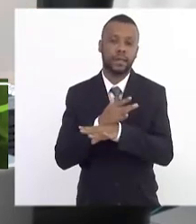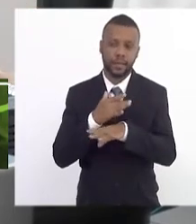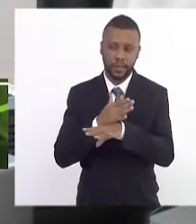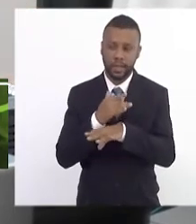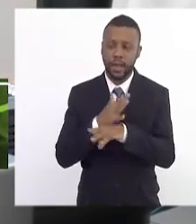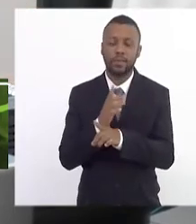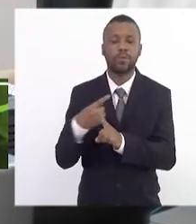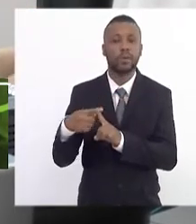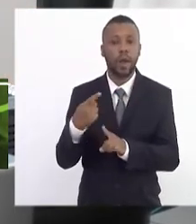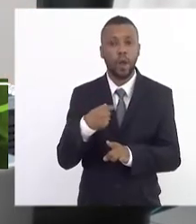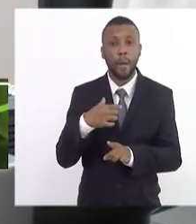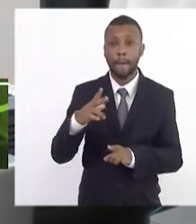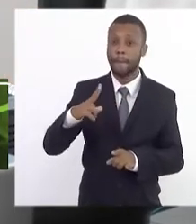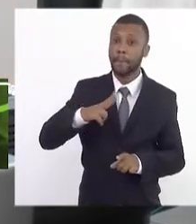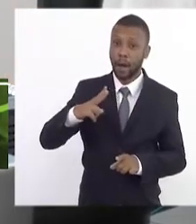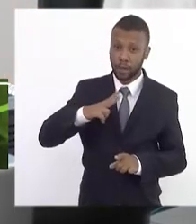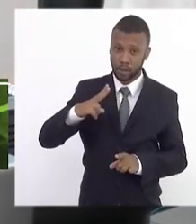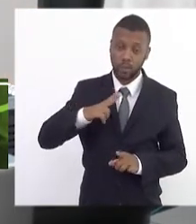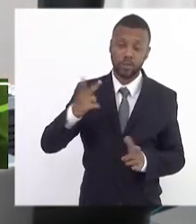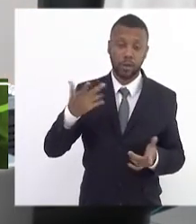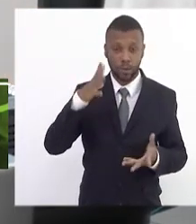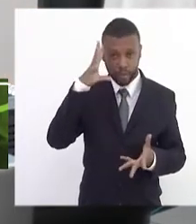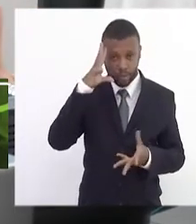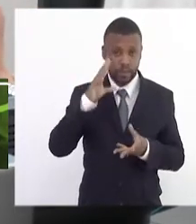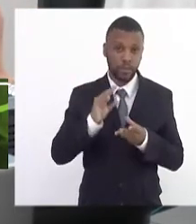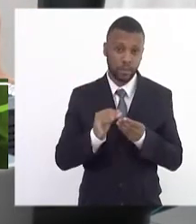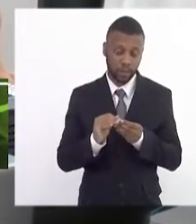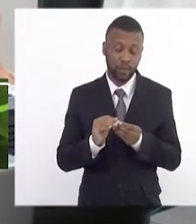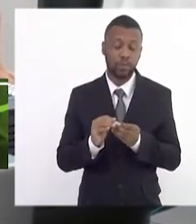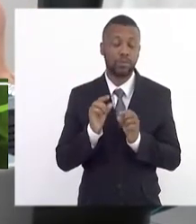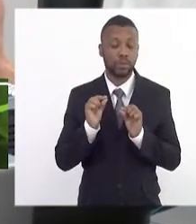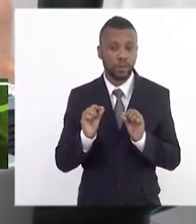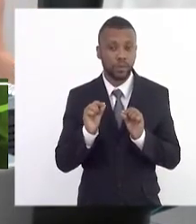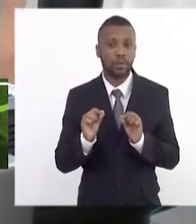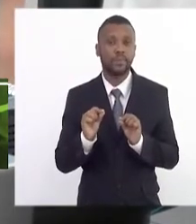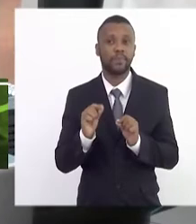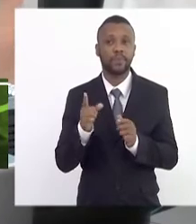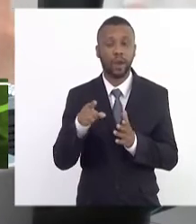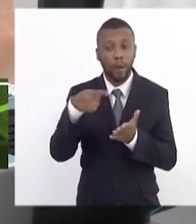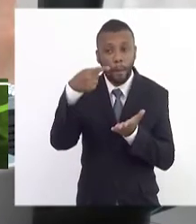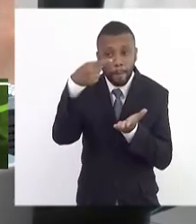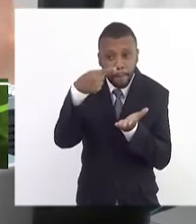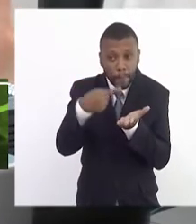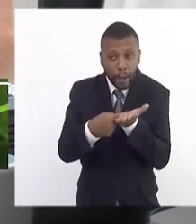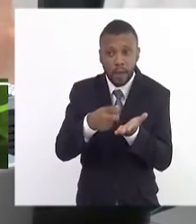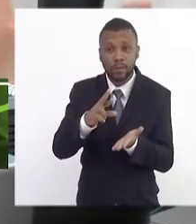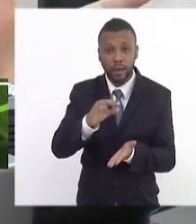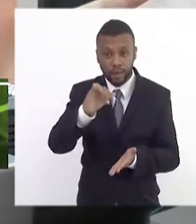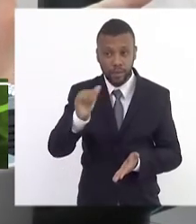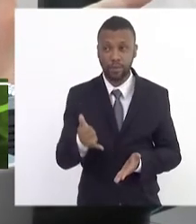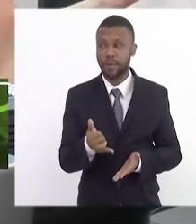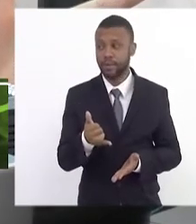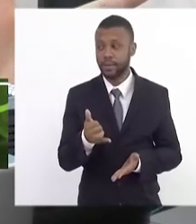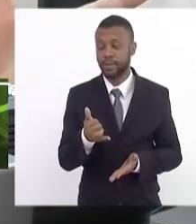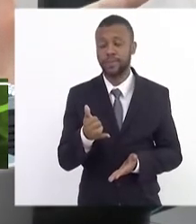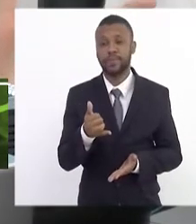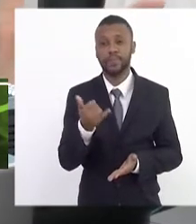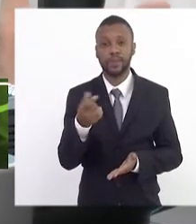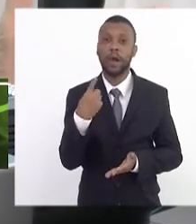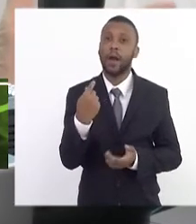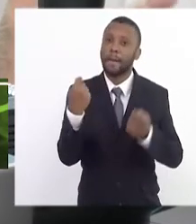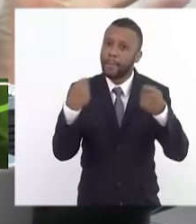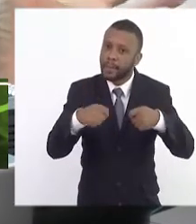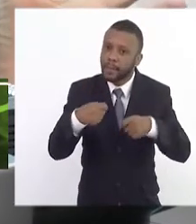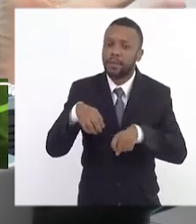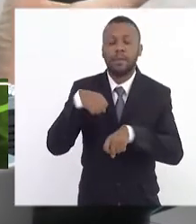eu, particularmente, entendo que, no Pacto RJ, ele precisa passar por uma